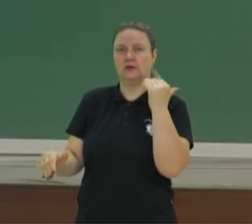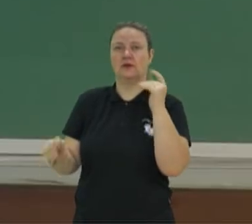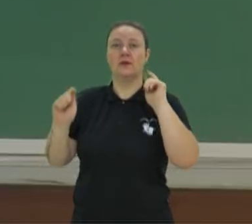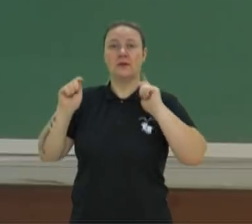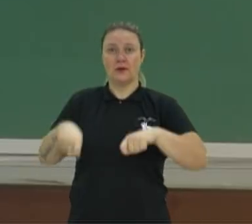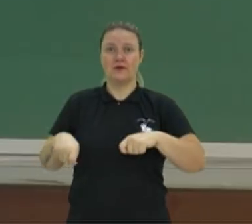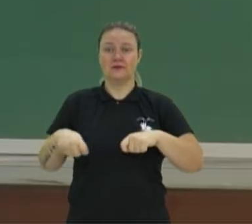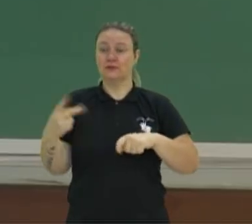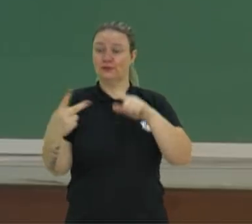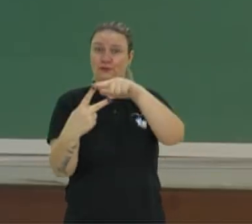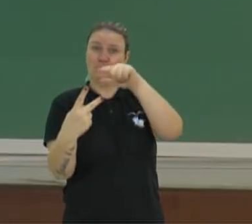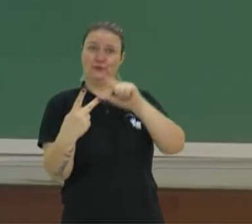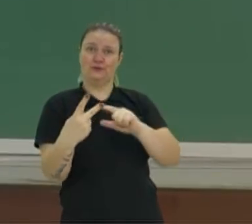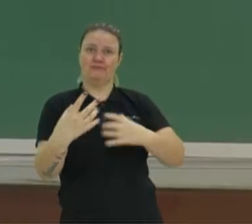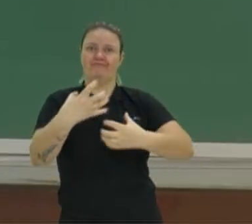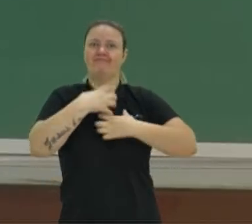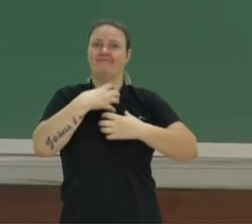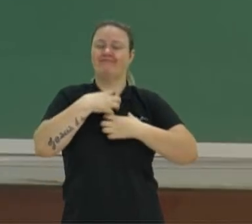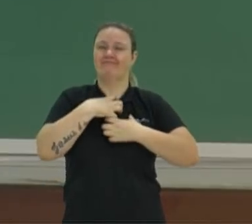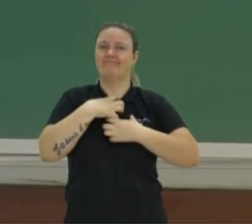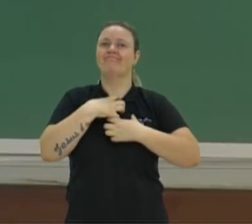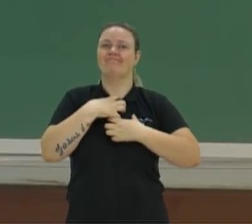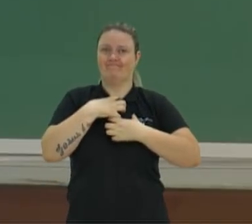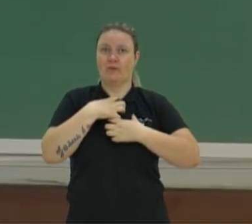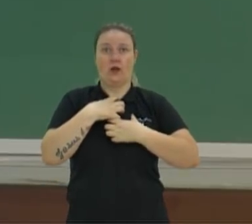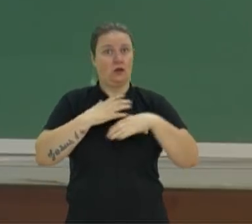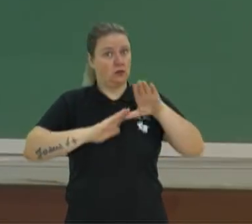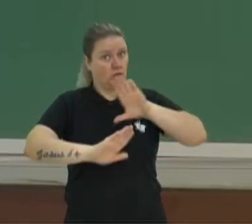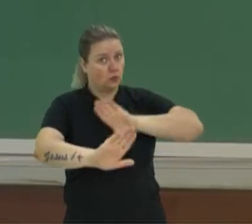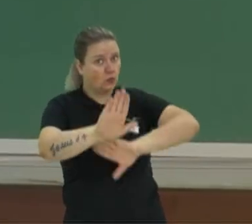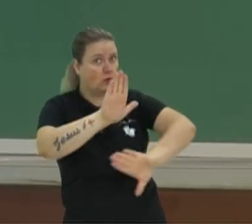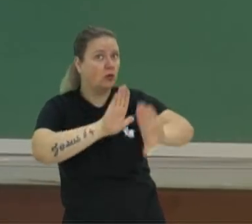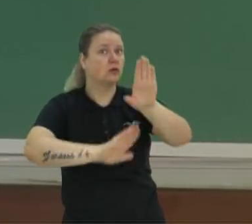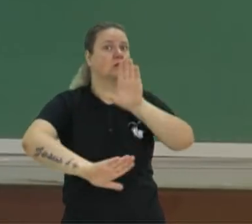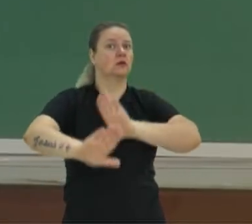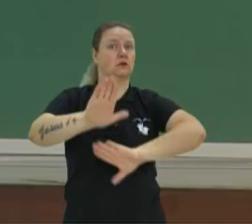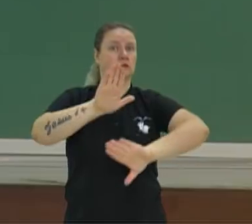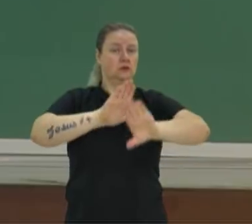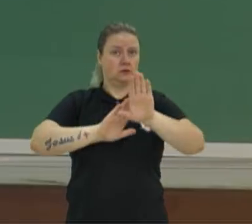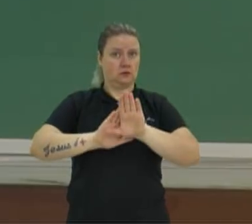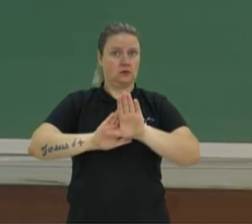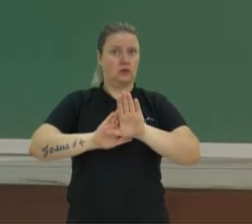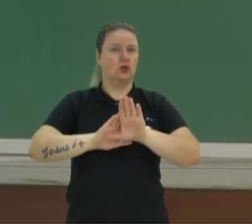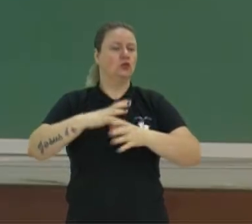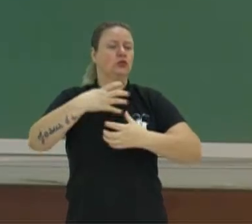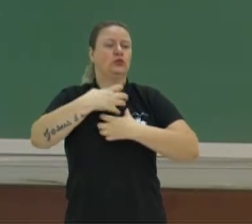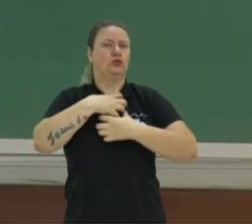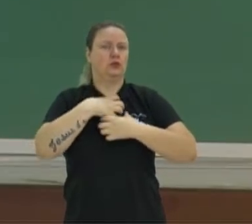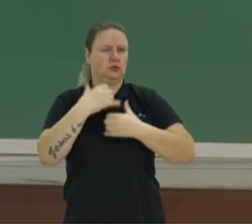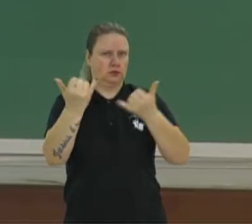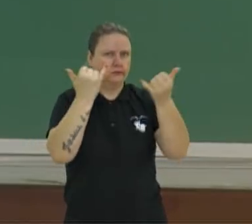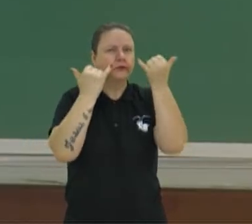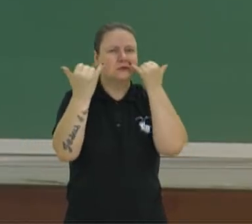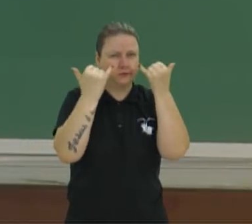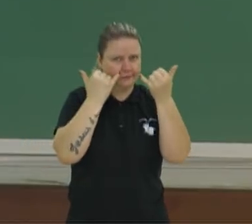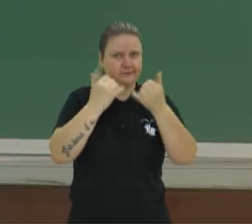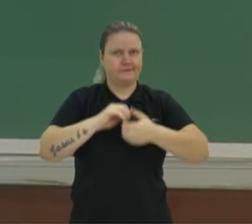emocional grande, concordar ou discordar. Então tome cuidado com esse traço nas notícias.